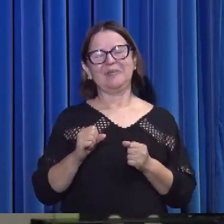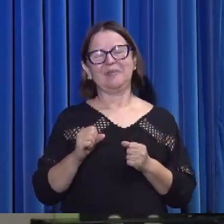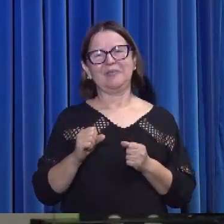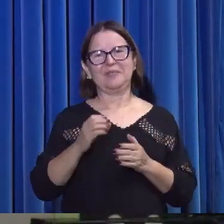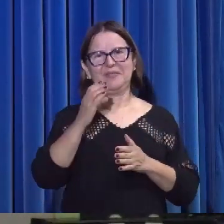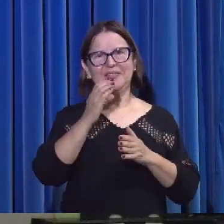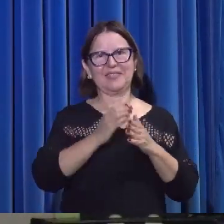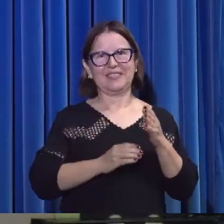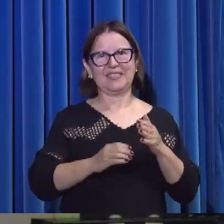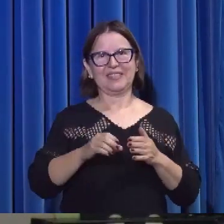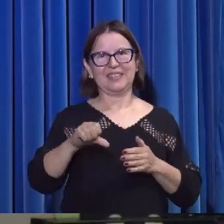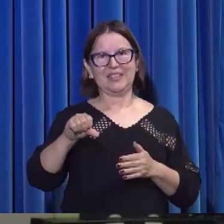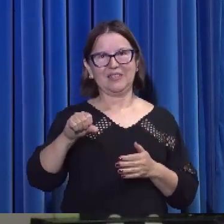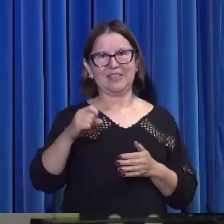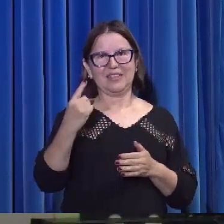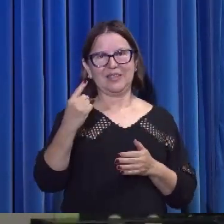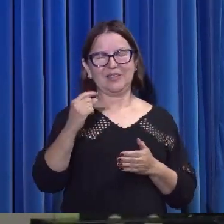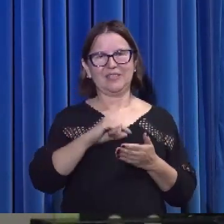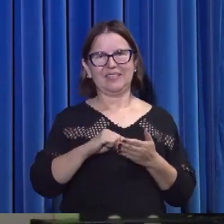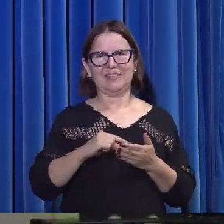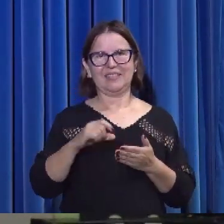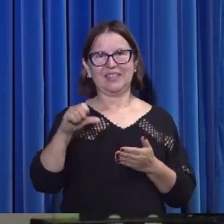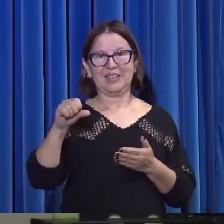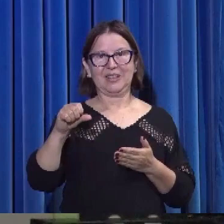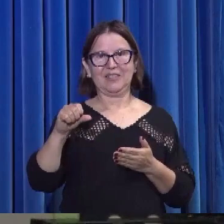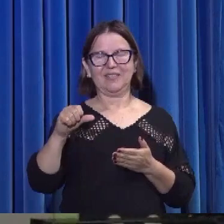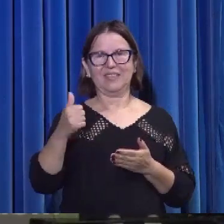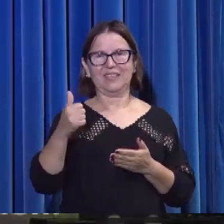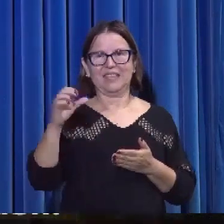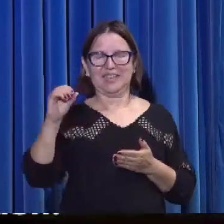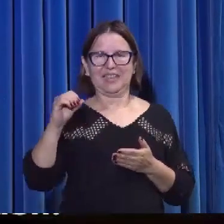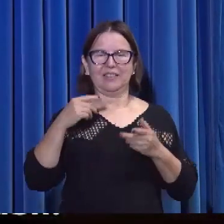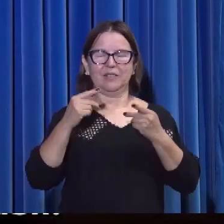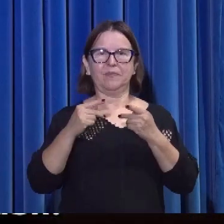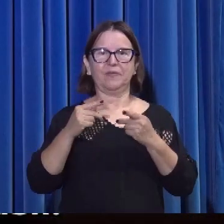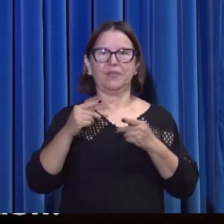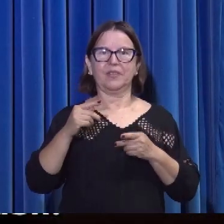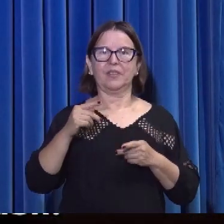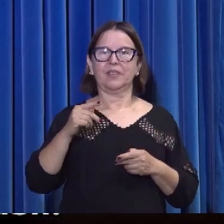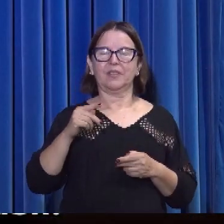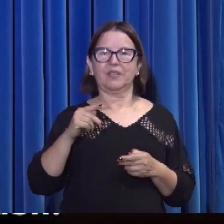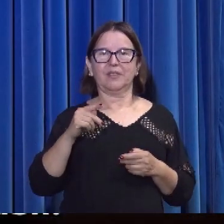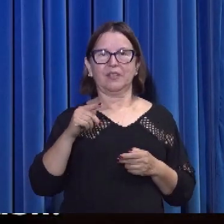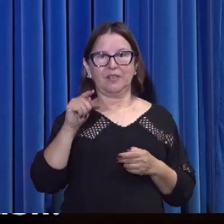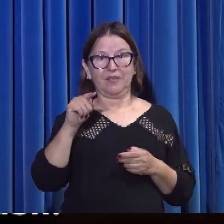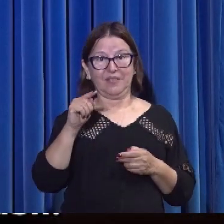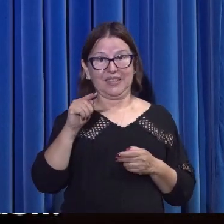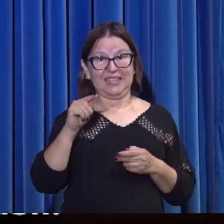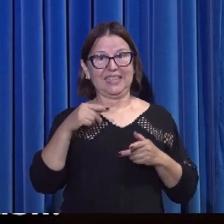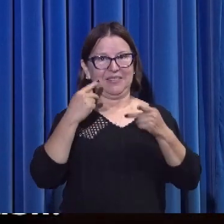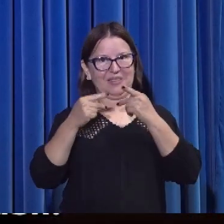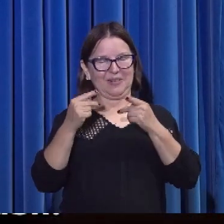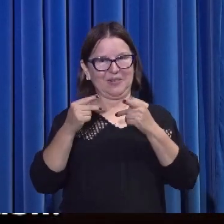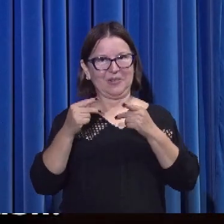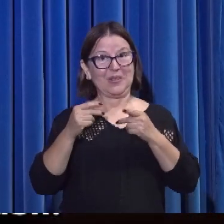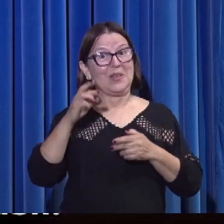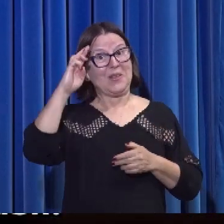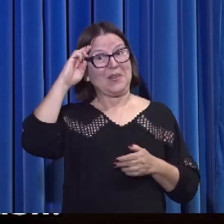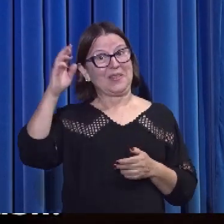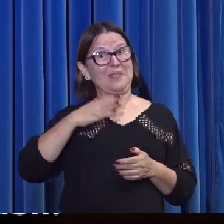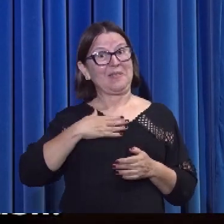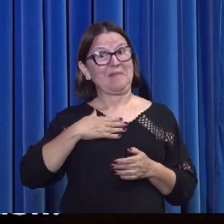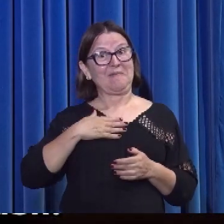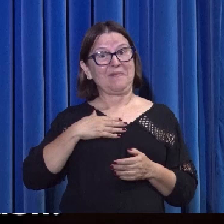Salmo 91, 9 e 10. Pois disseste, o Senhor é o meu refúgio, fizeste